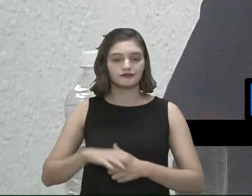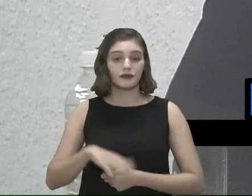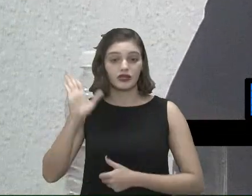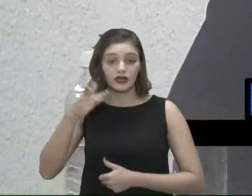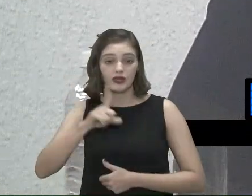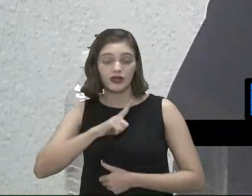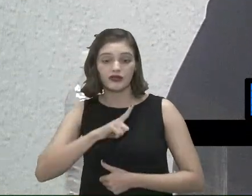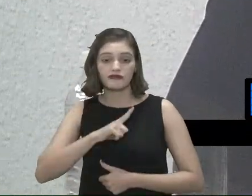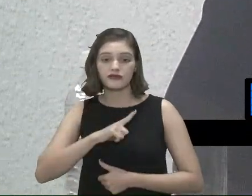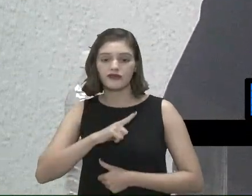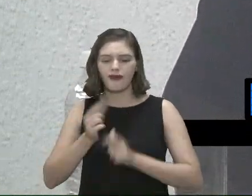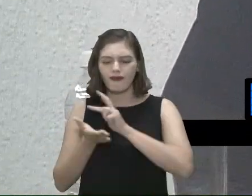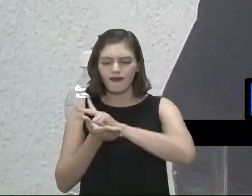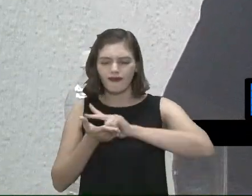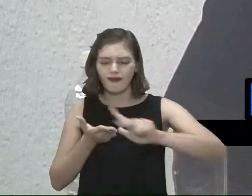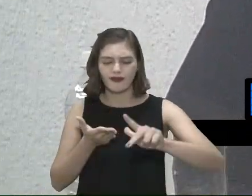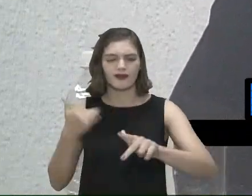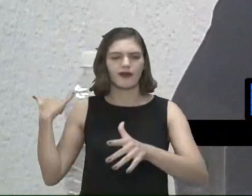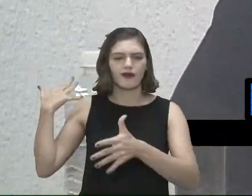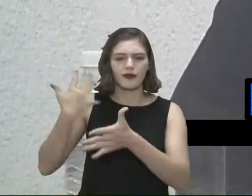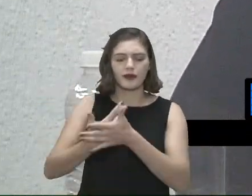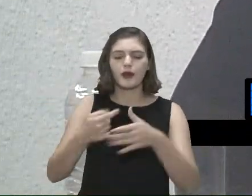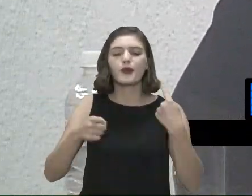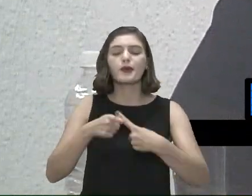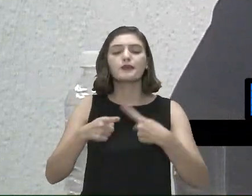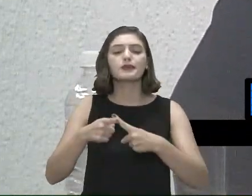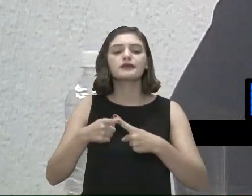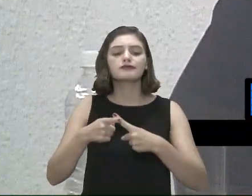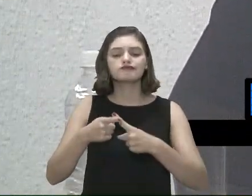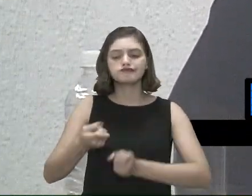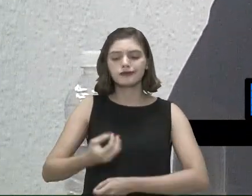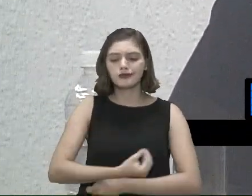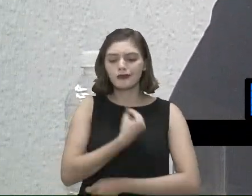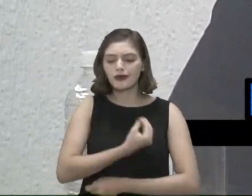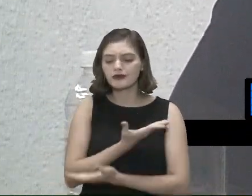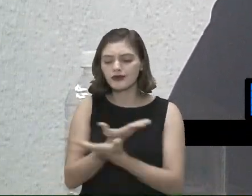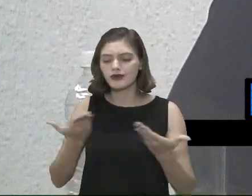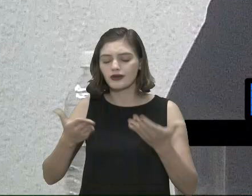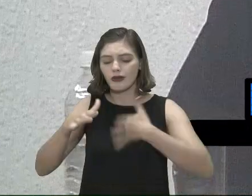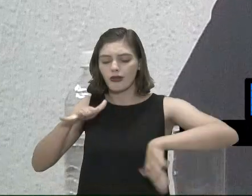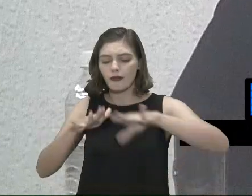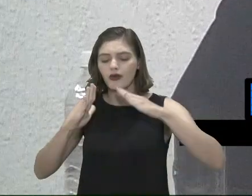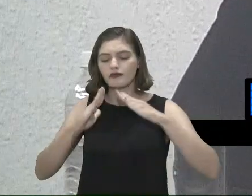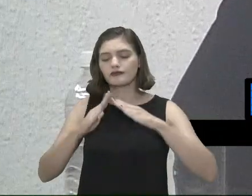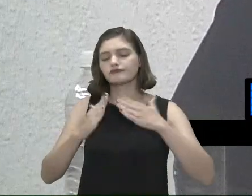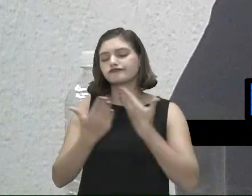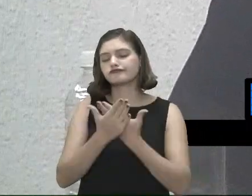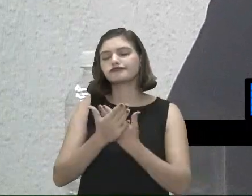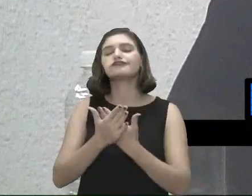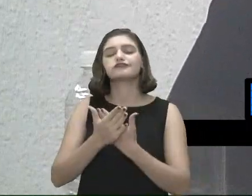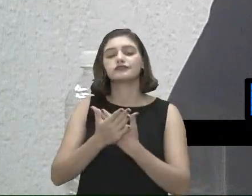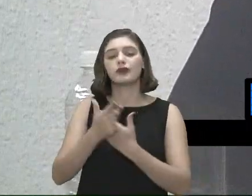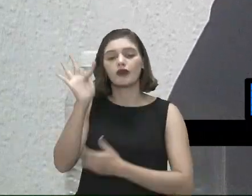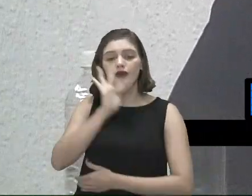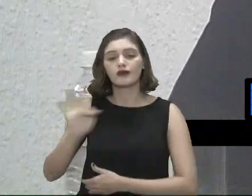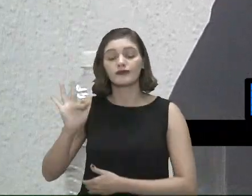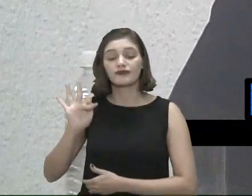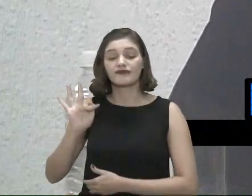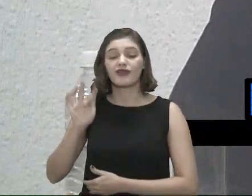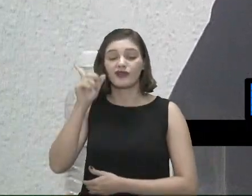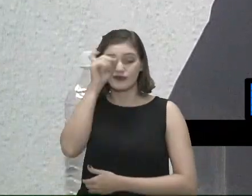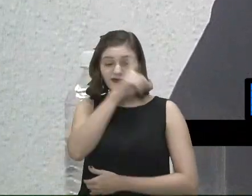para ter tido muitas outras. E por que que essas outras não estão no ambiente acadêmico? Porque o ambiente acadêmico é extremamente